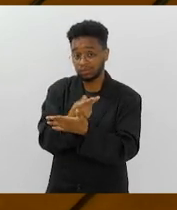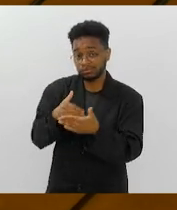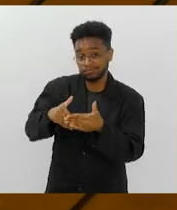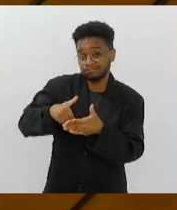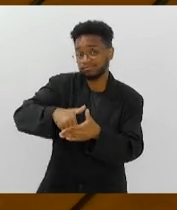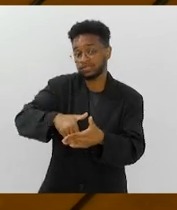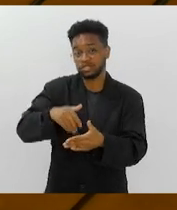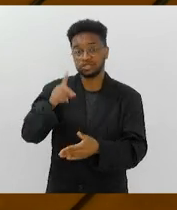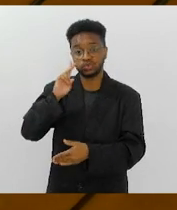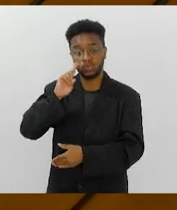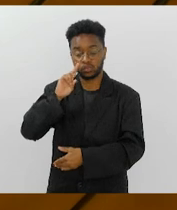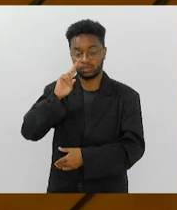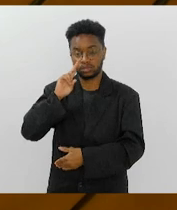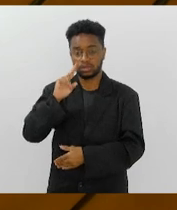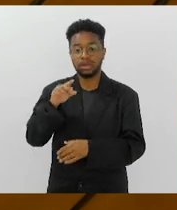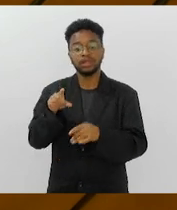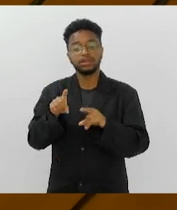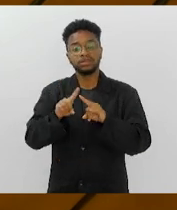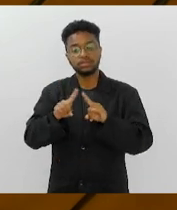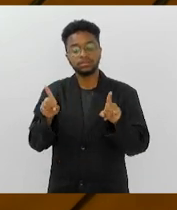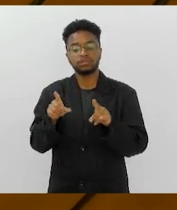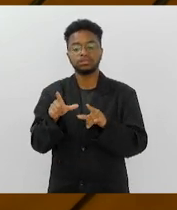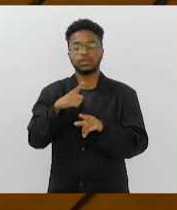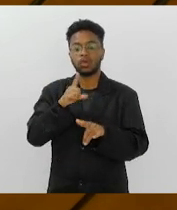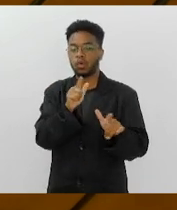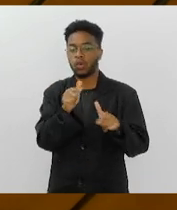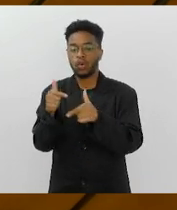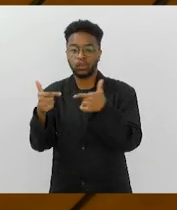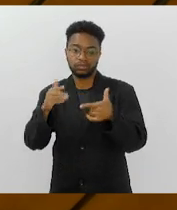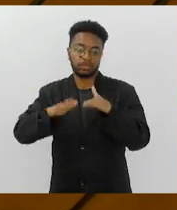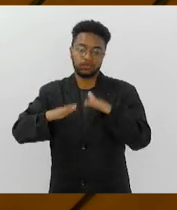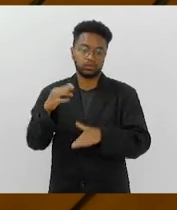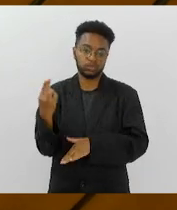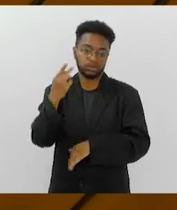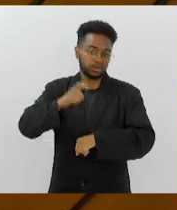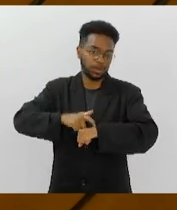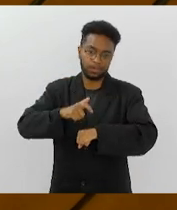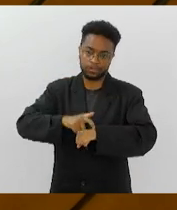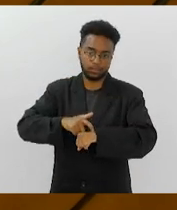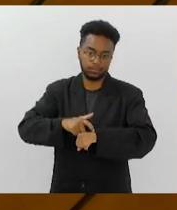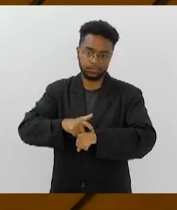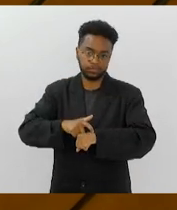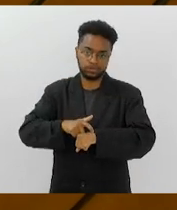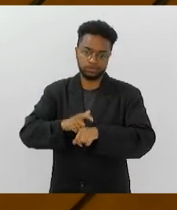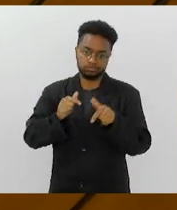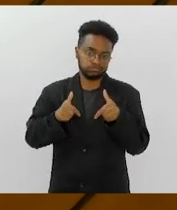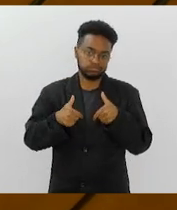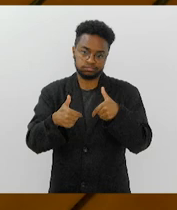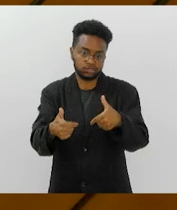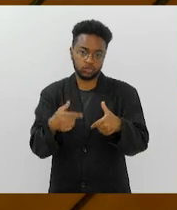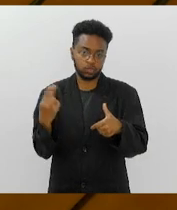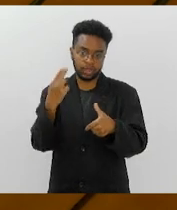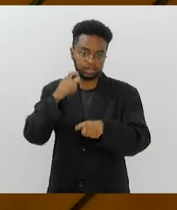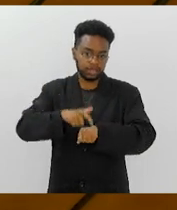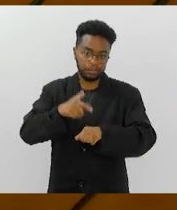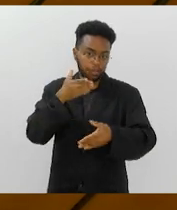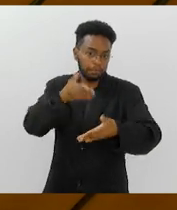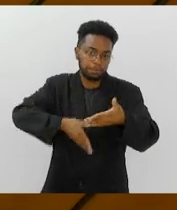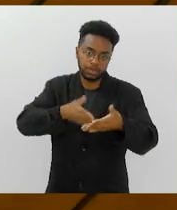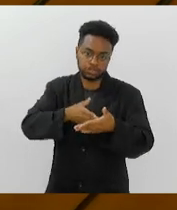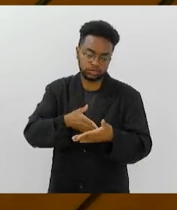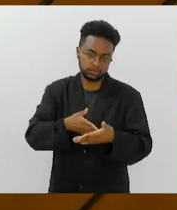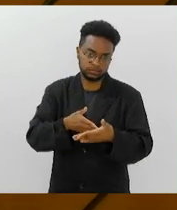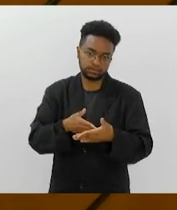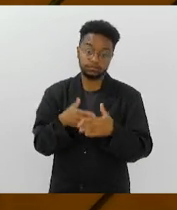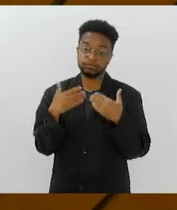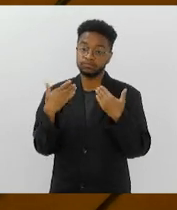segunda-feira. Outros desdobramentos talvez não dariam tempo de ter feito, de ter impedido que aquela ação ocorresse.